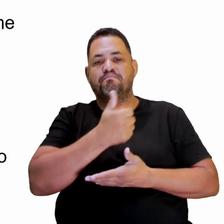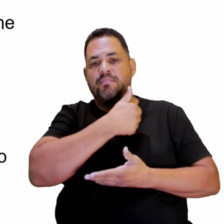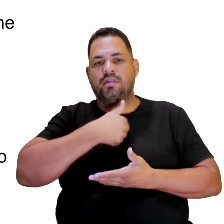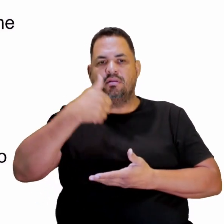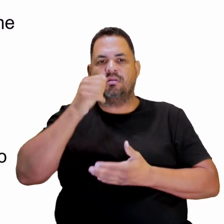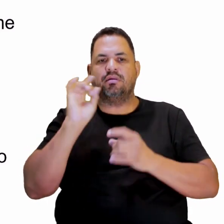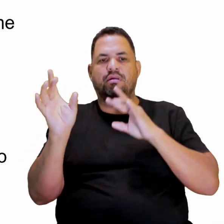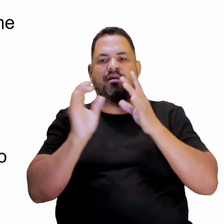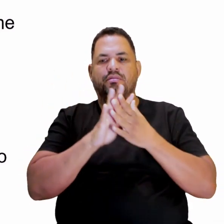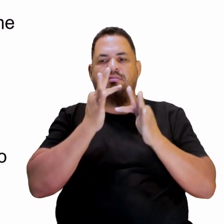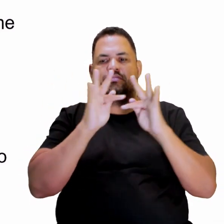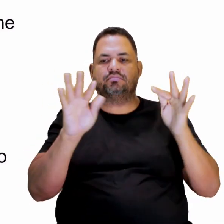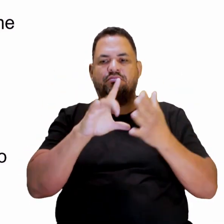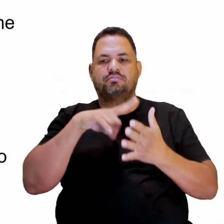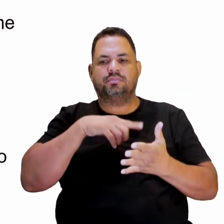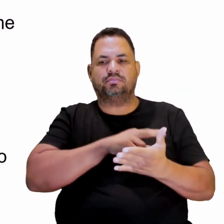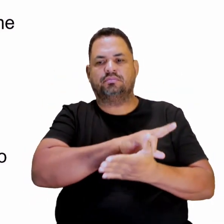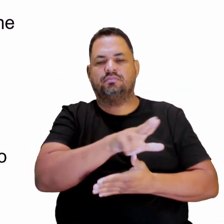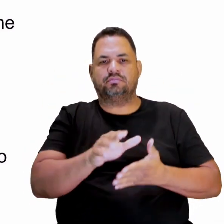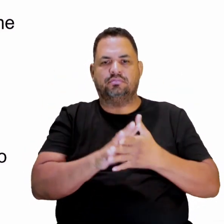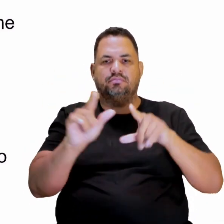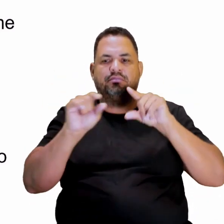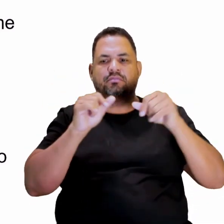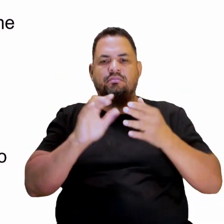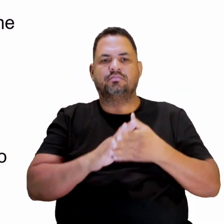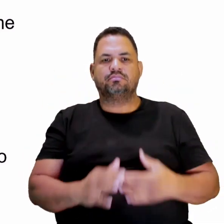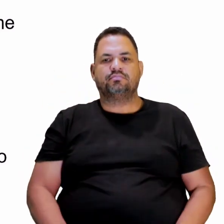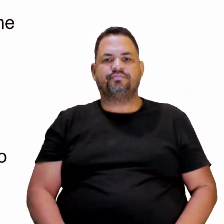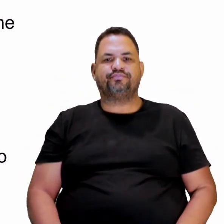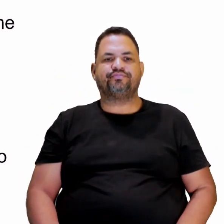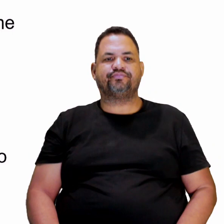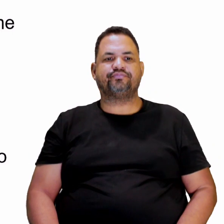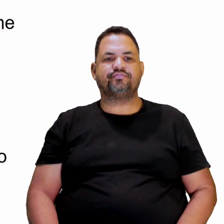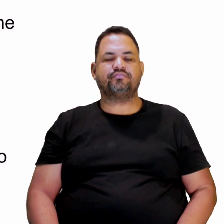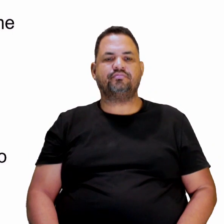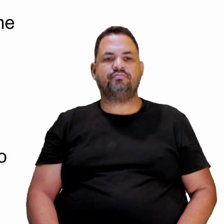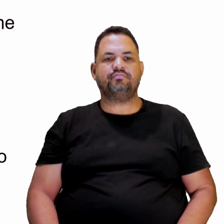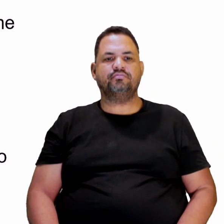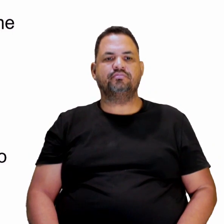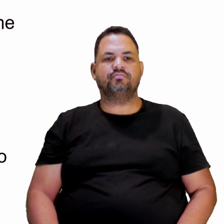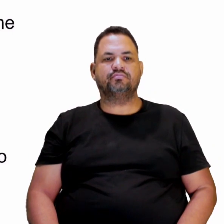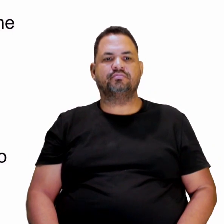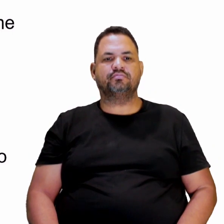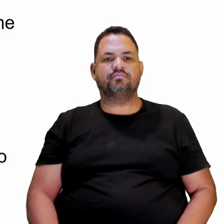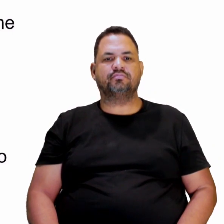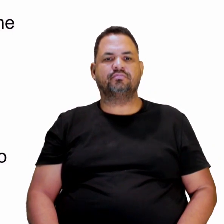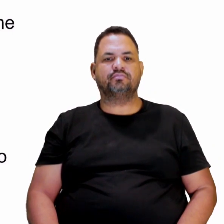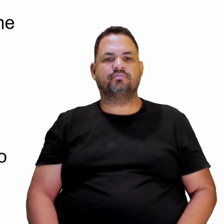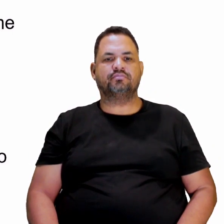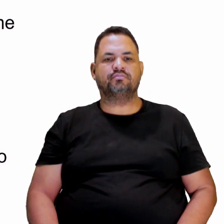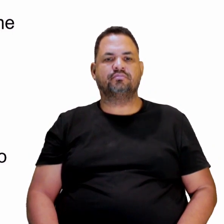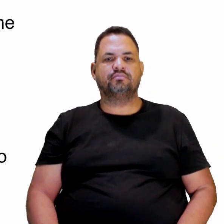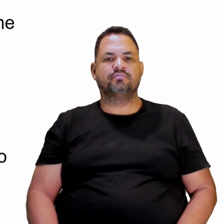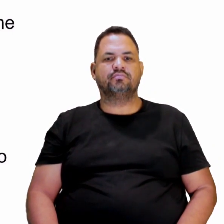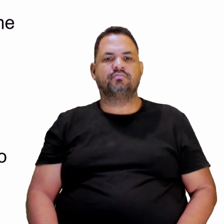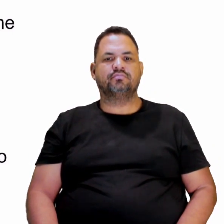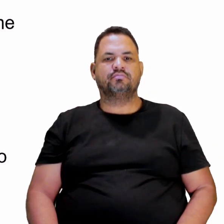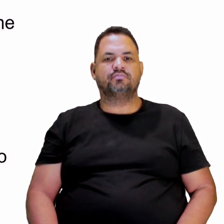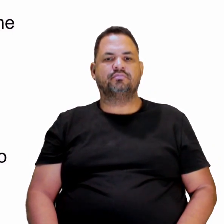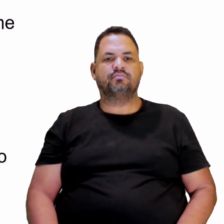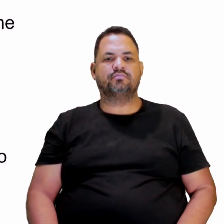frase. Aqui você vai ter mais opções. Aqui você fica com mais dúvida. Mas olha só. Did you receive the parcel,